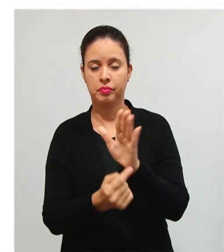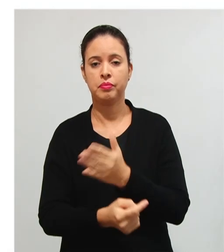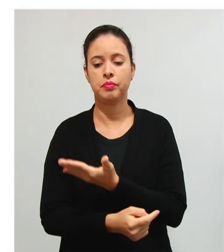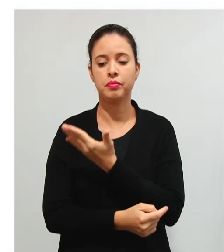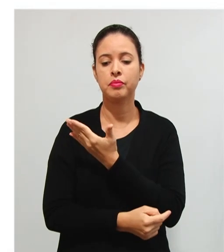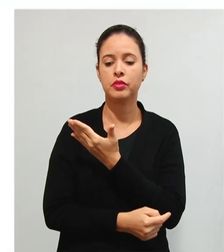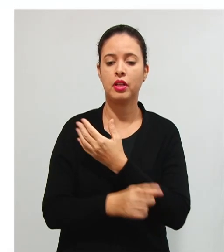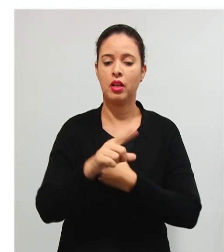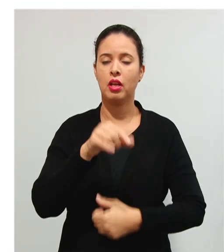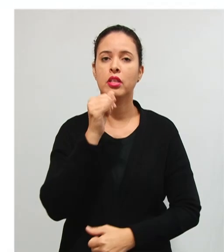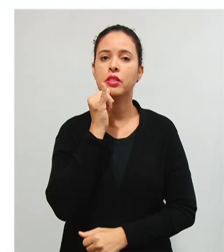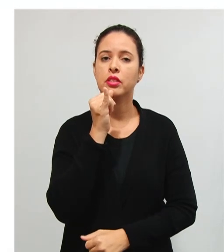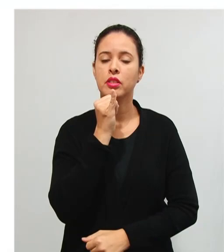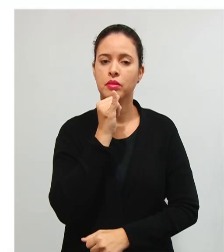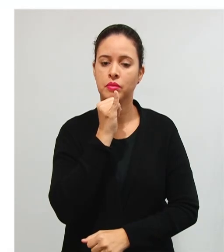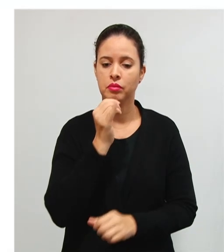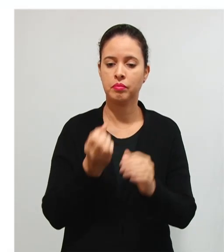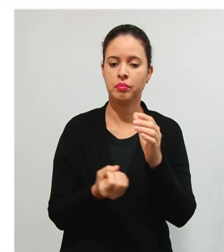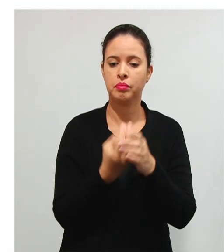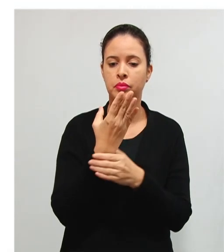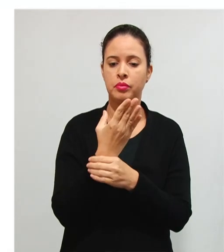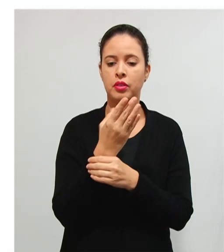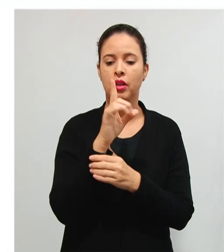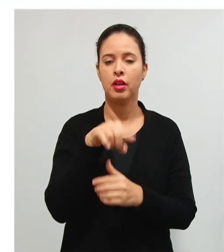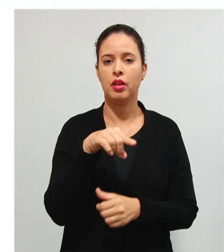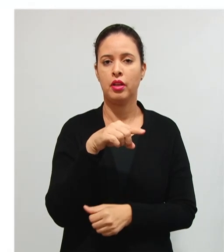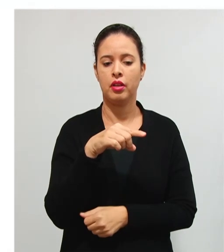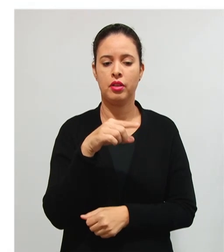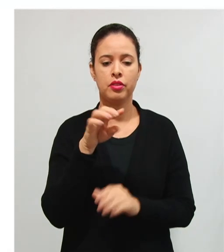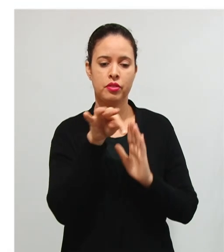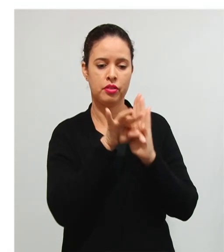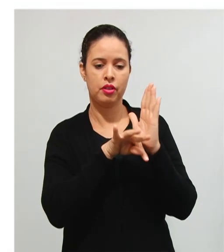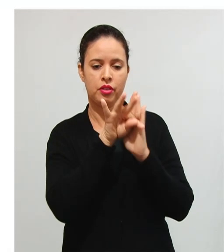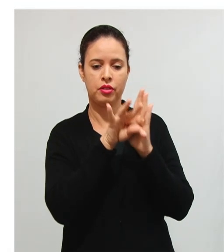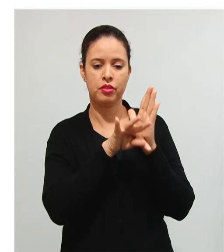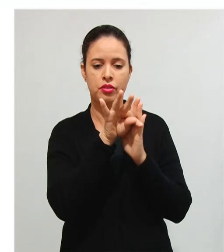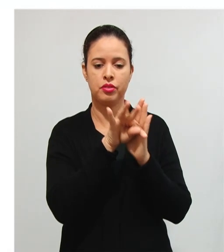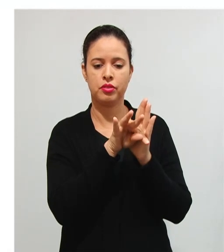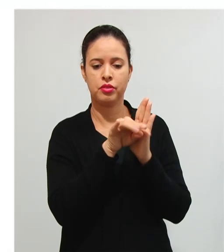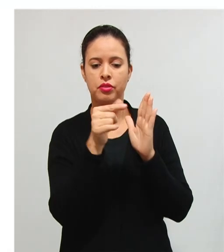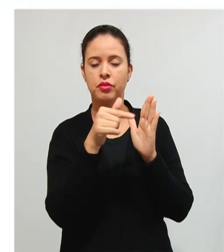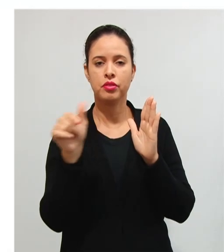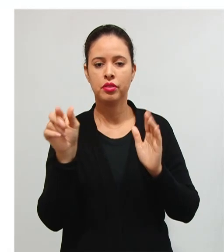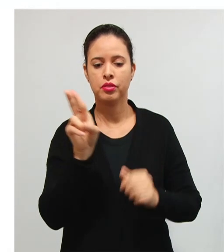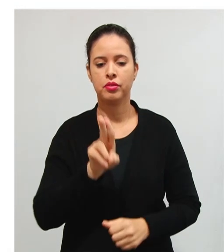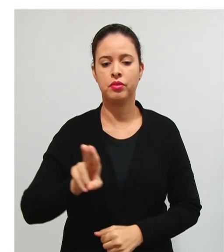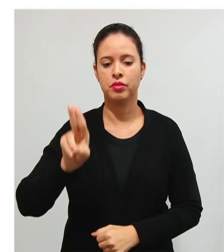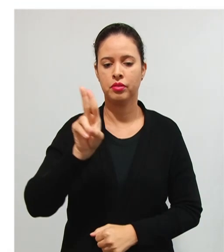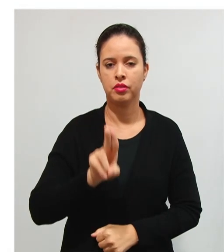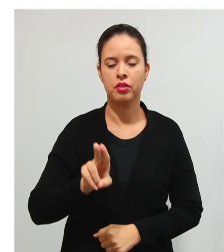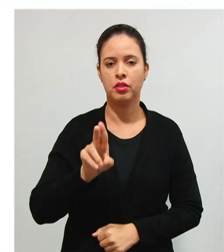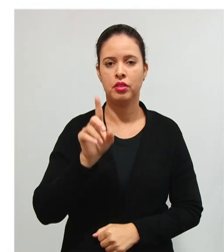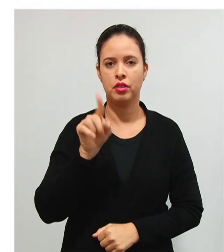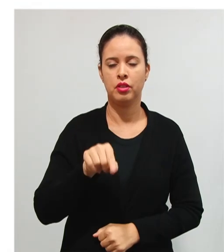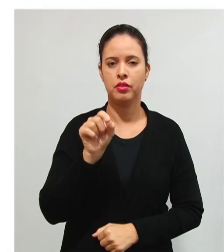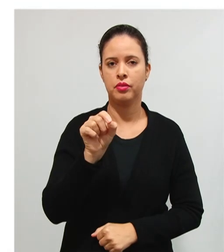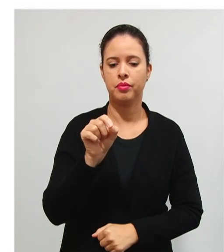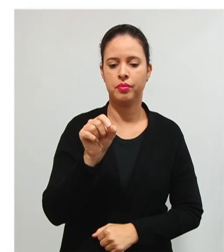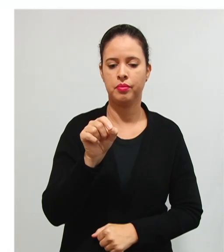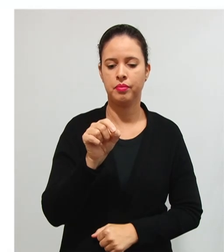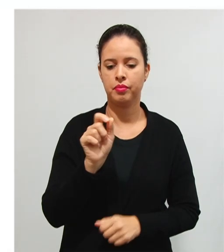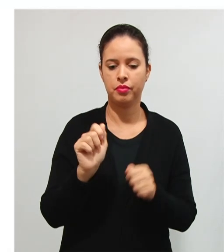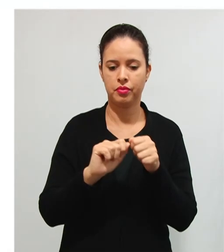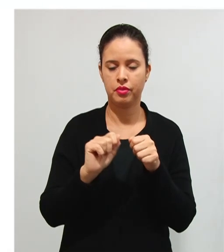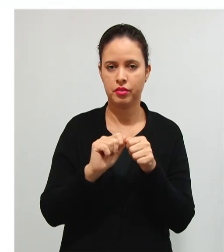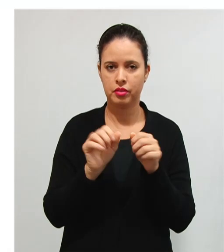são exemplos de imagens que foi gerada por comando de texto, sem intervenção do usuário, no sentido de